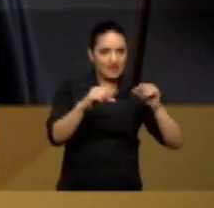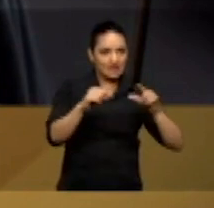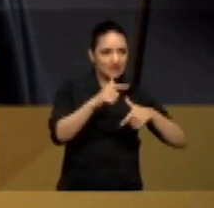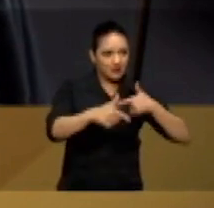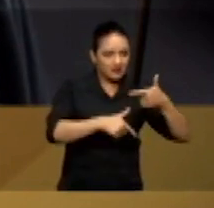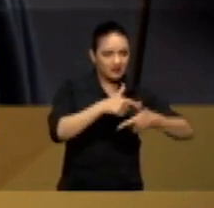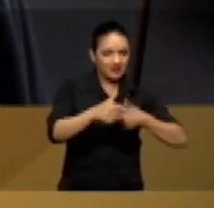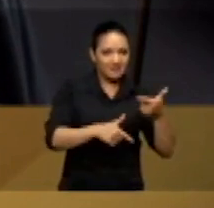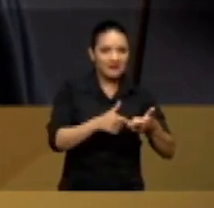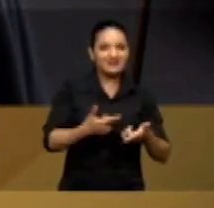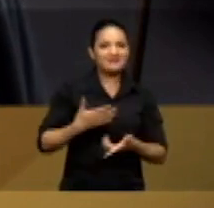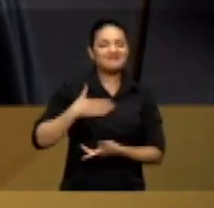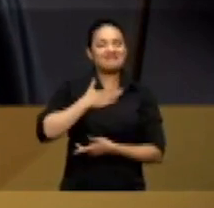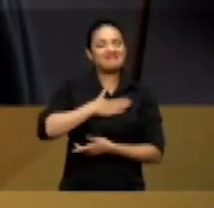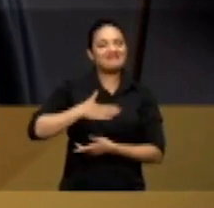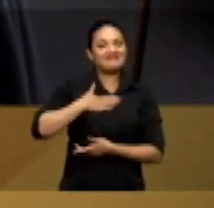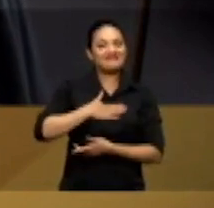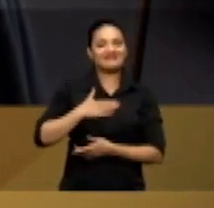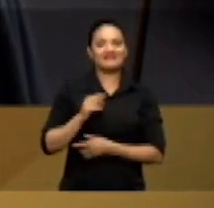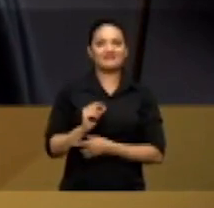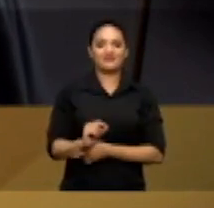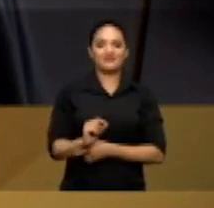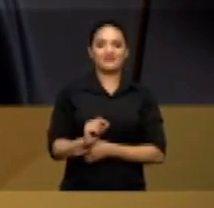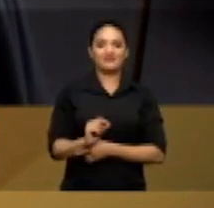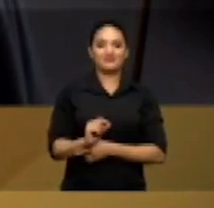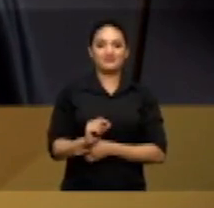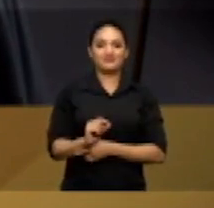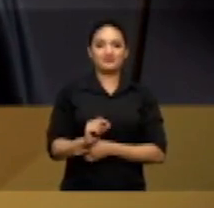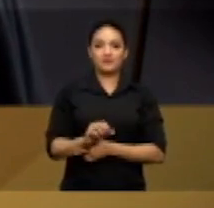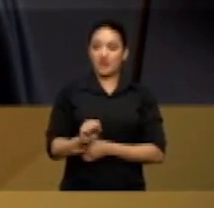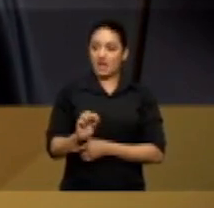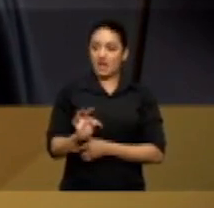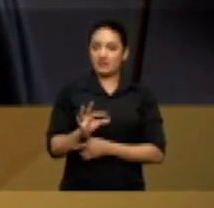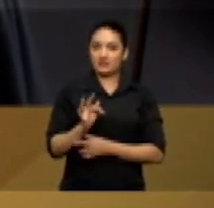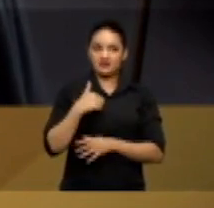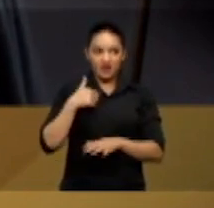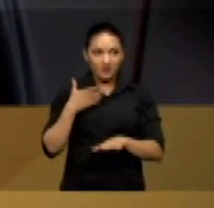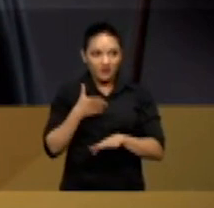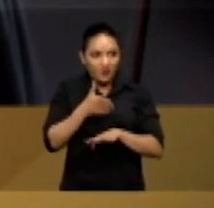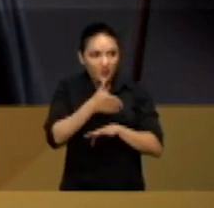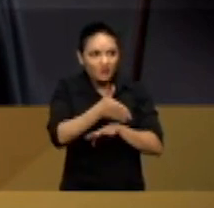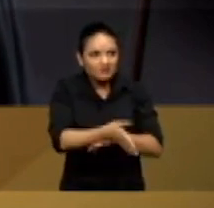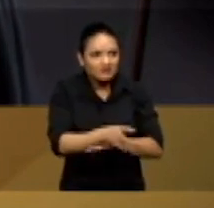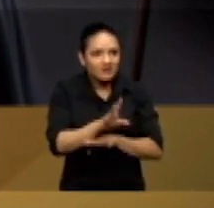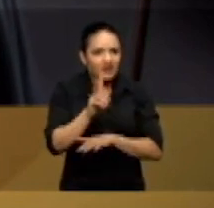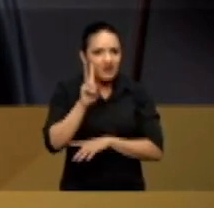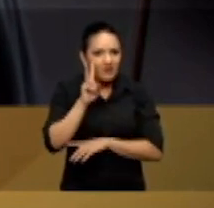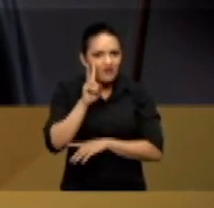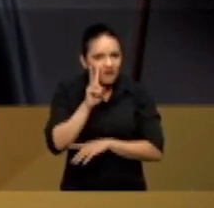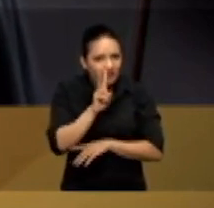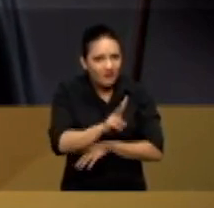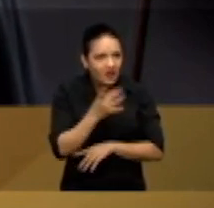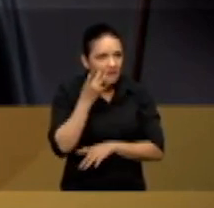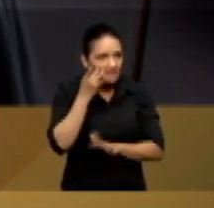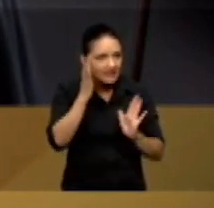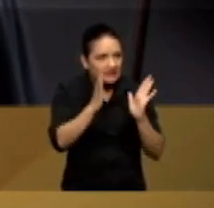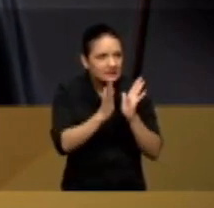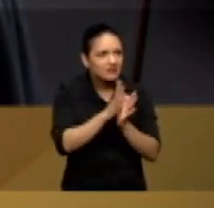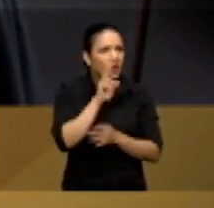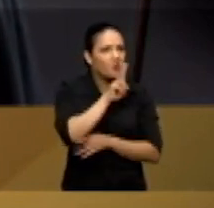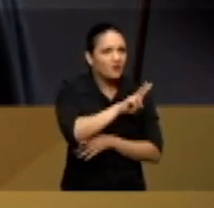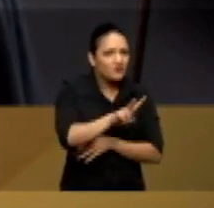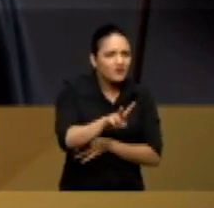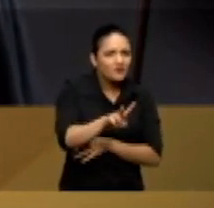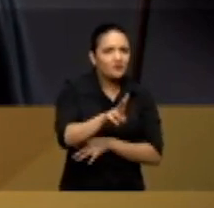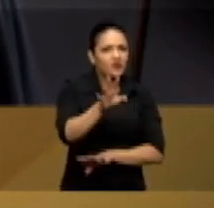maiores alegrias passou a ser ir até o Supremo Tribunal Federal acompanhar presencialmente as sessões